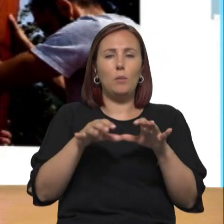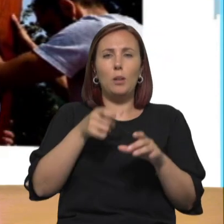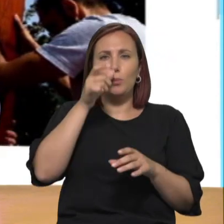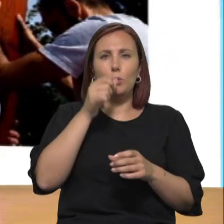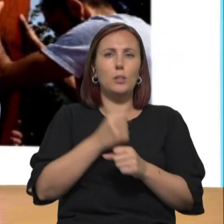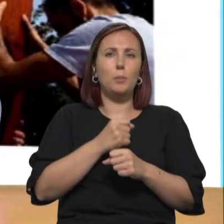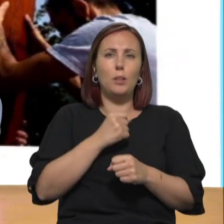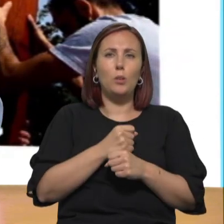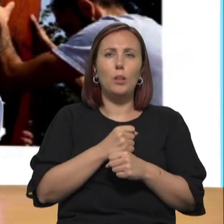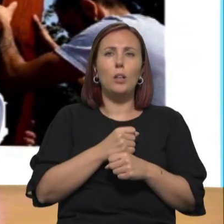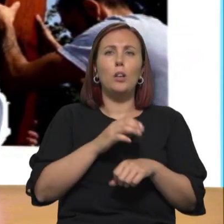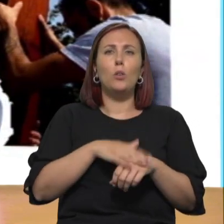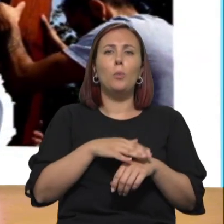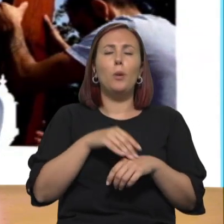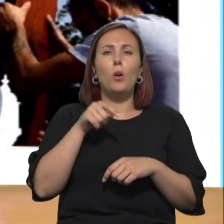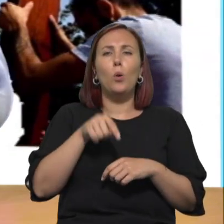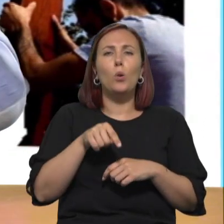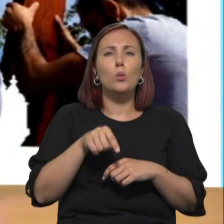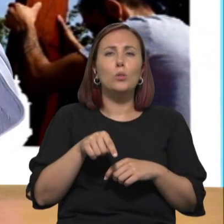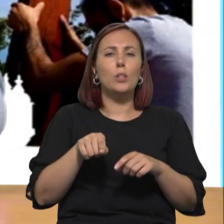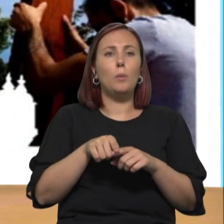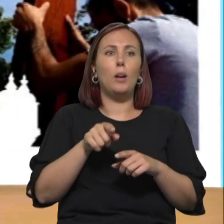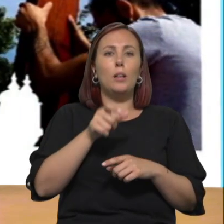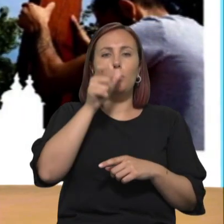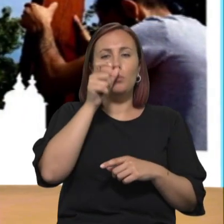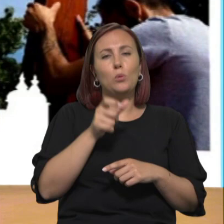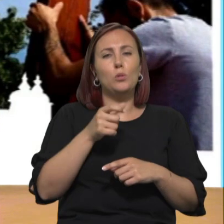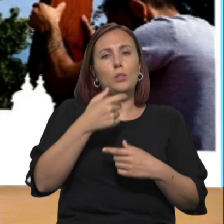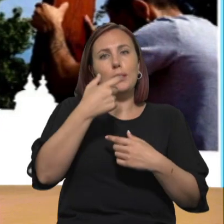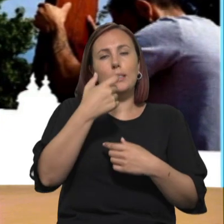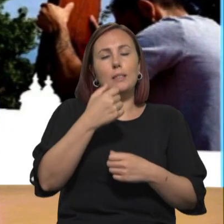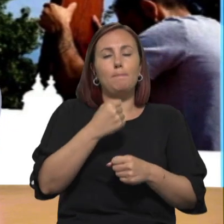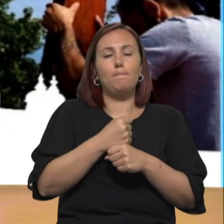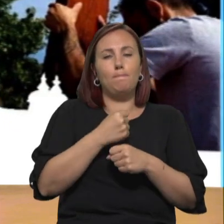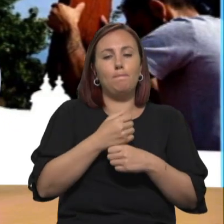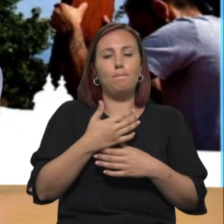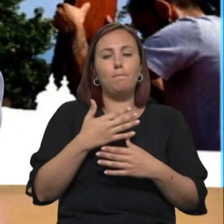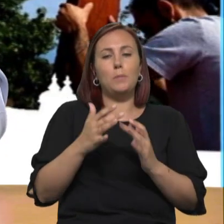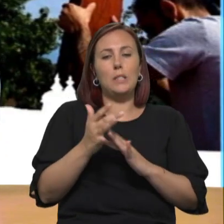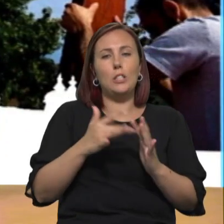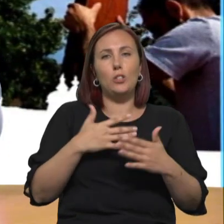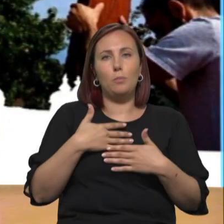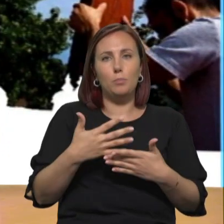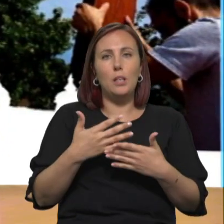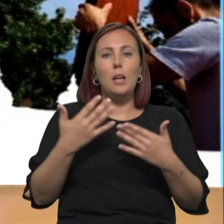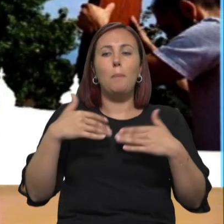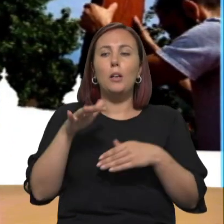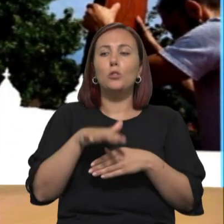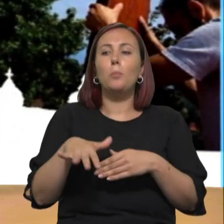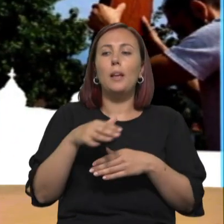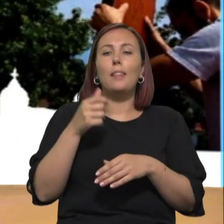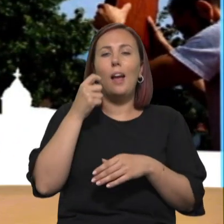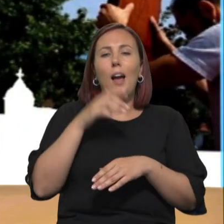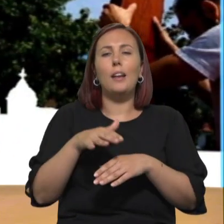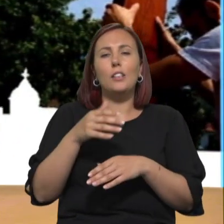hoje mais denominados como trabalhadores cristãos, mas o meio operário dos mais